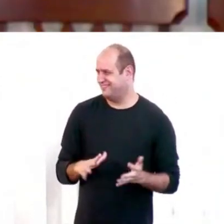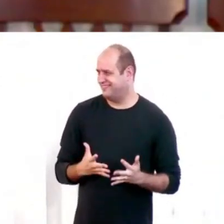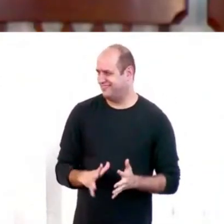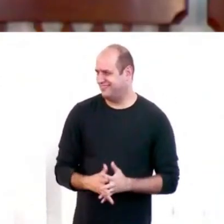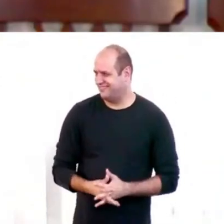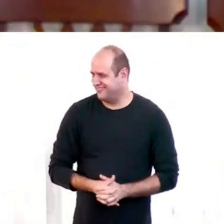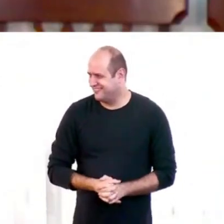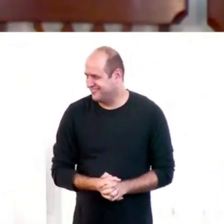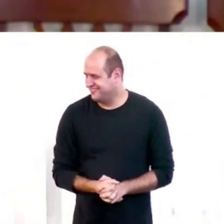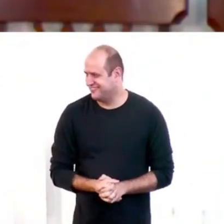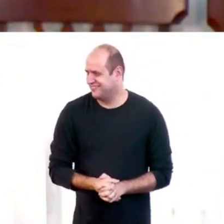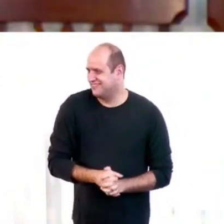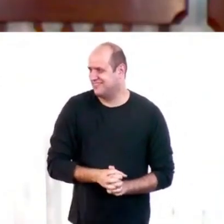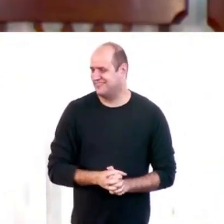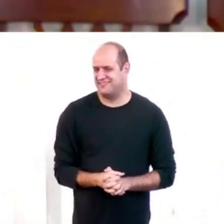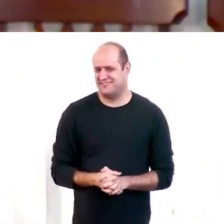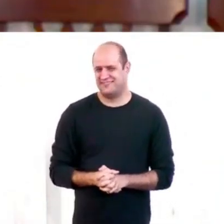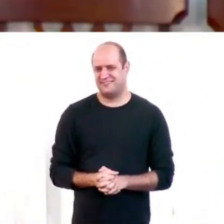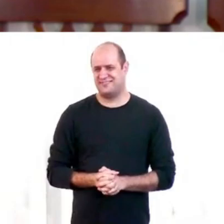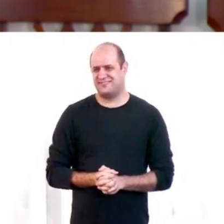Obrigado.